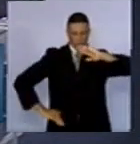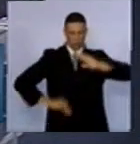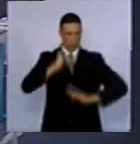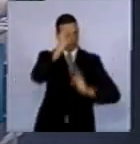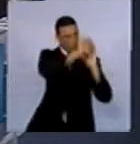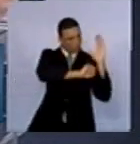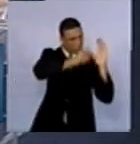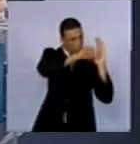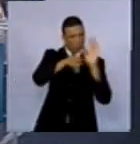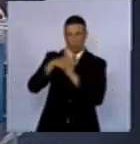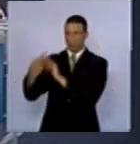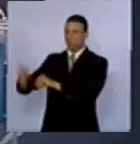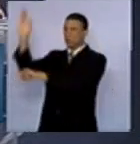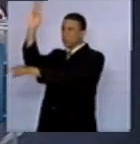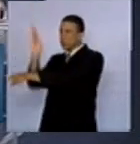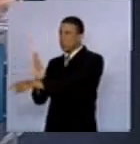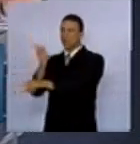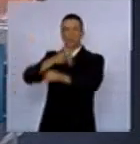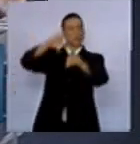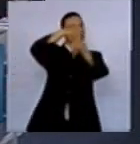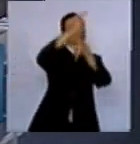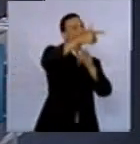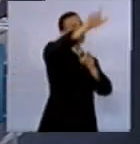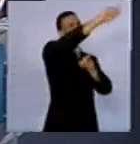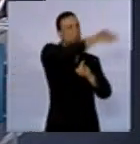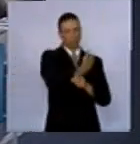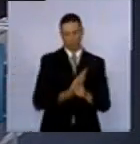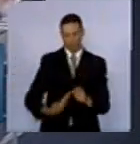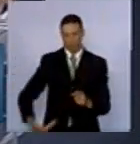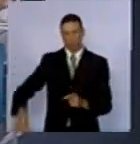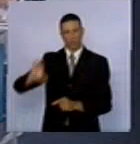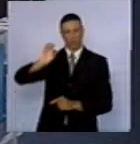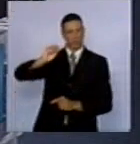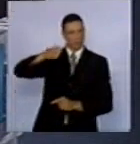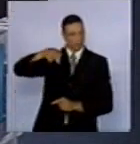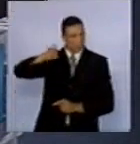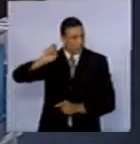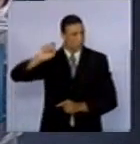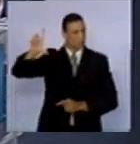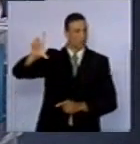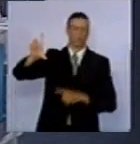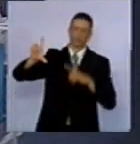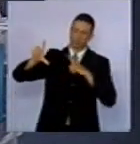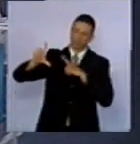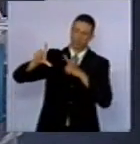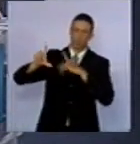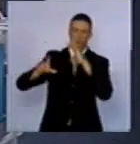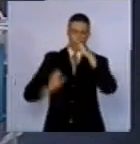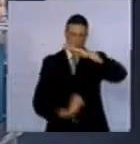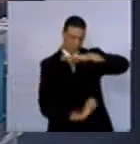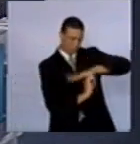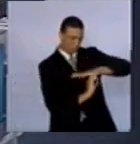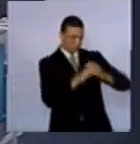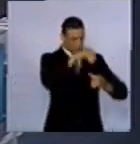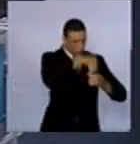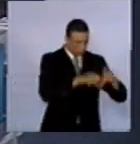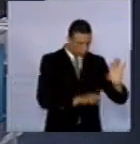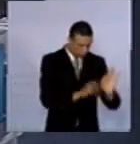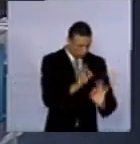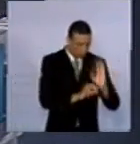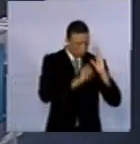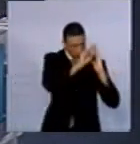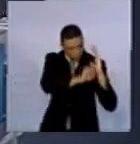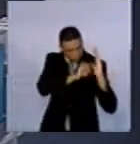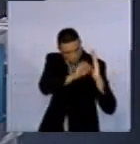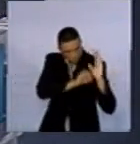produtores nacionais canais públicos que compostos através de programas são